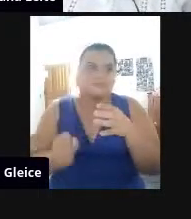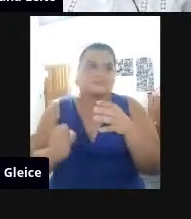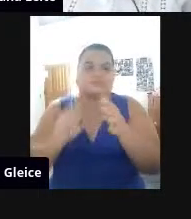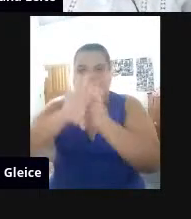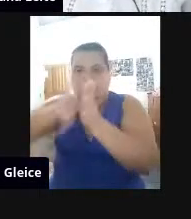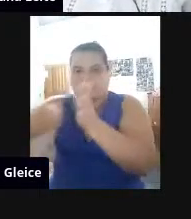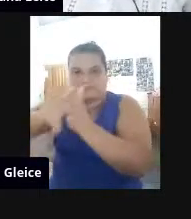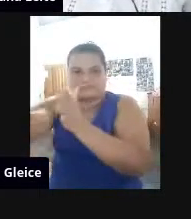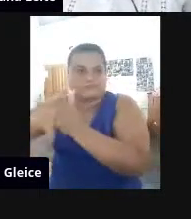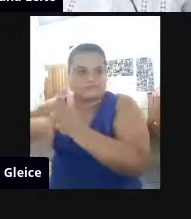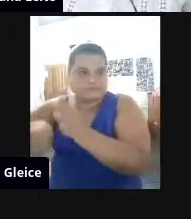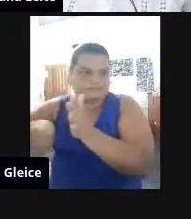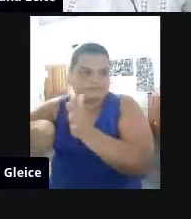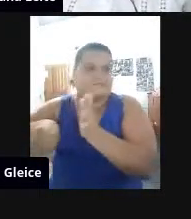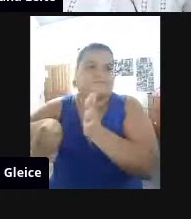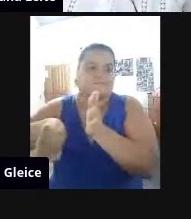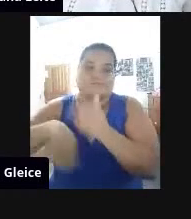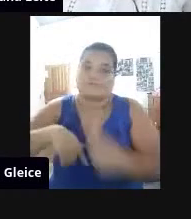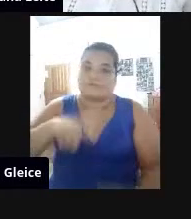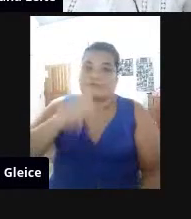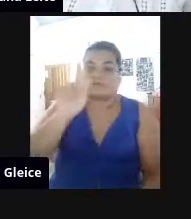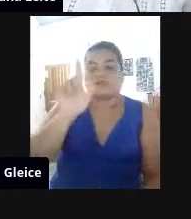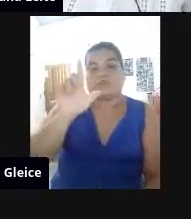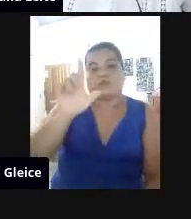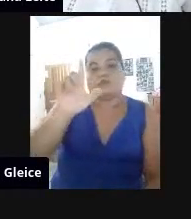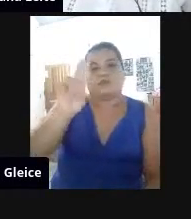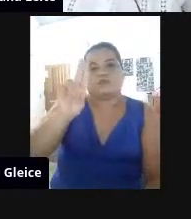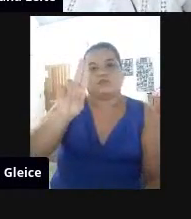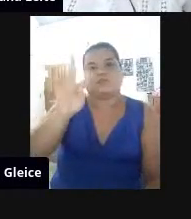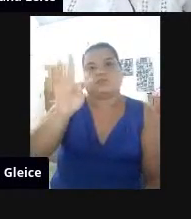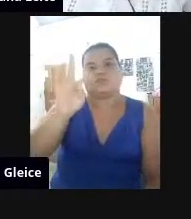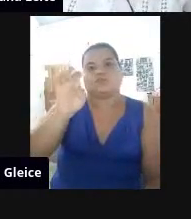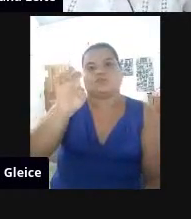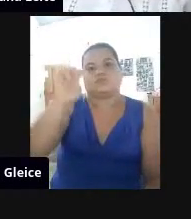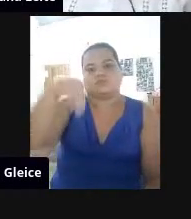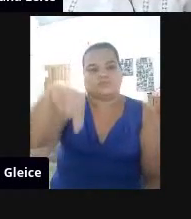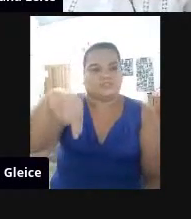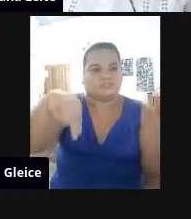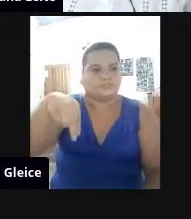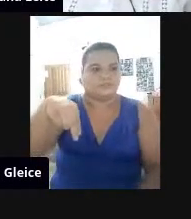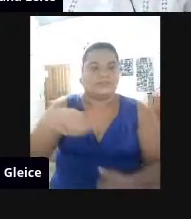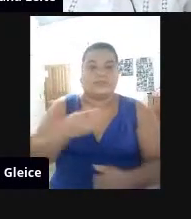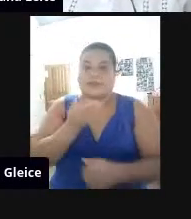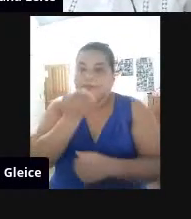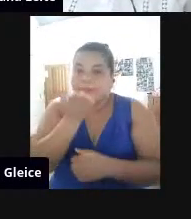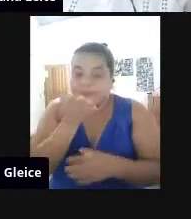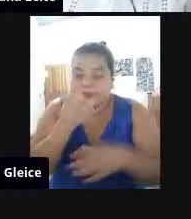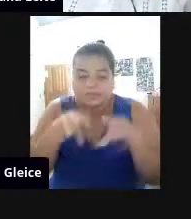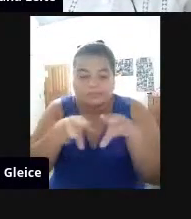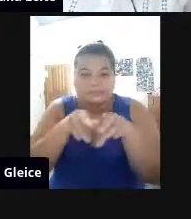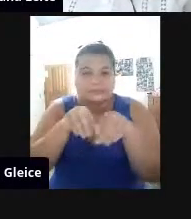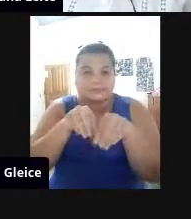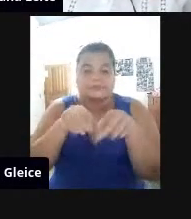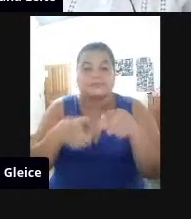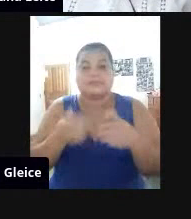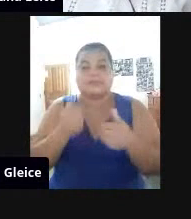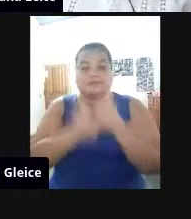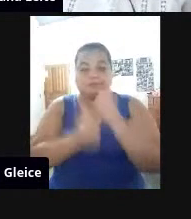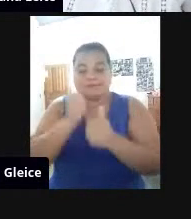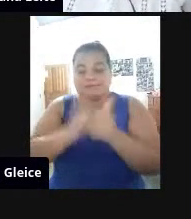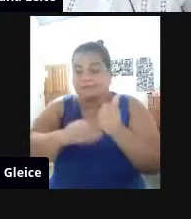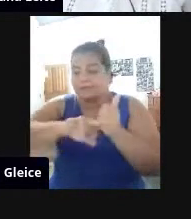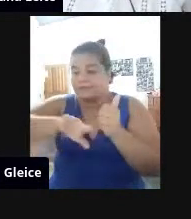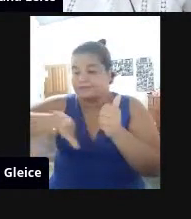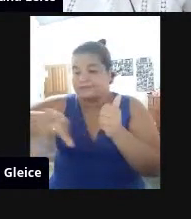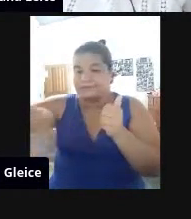ser excluído o glúten, e aí, trigo, centeio, cevada e aveia, só vai ser permitido a aveia que foi isenta de glúten, né, que a gente pode encontrar também, mas se